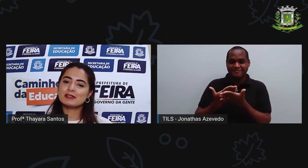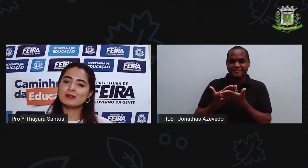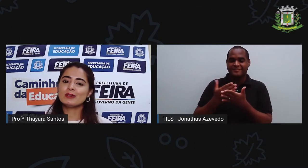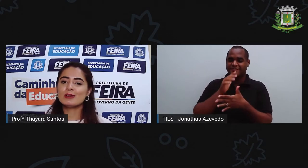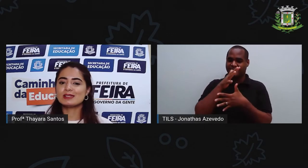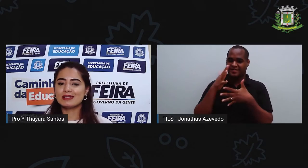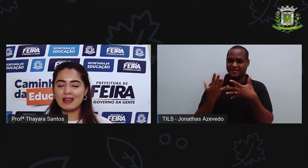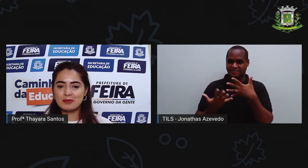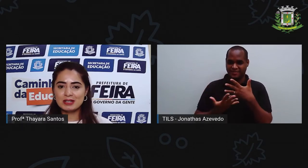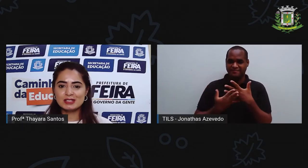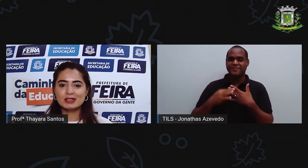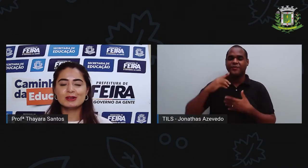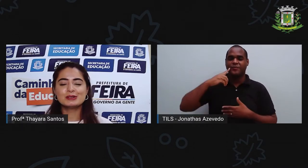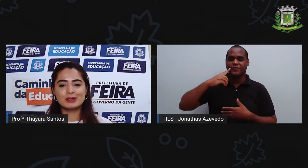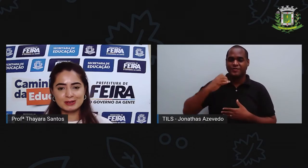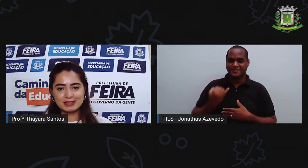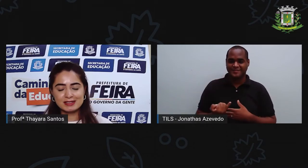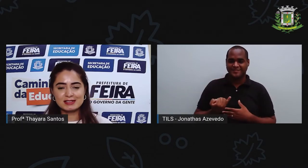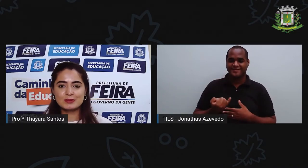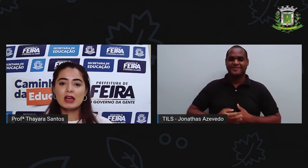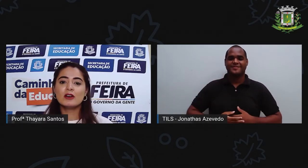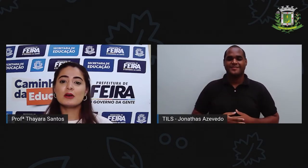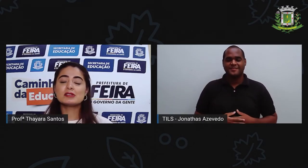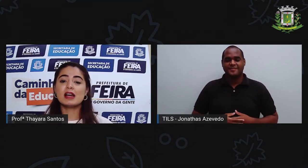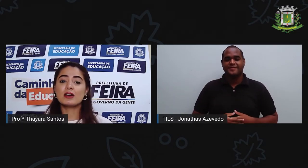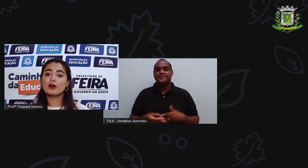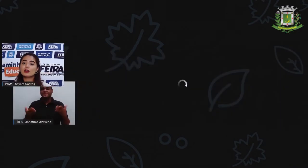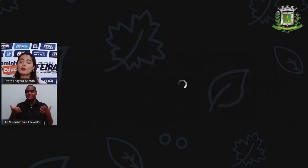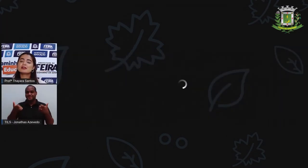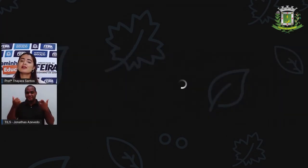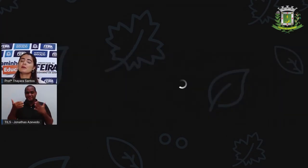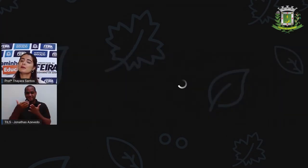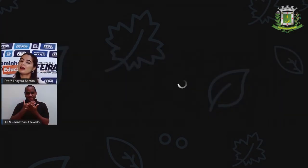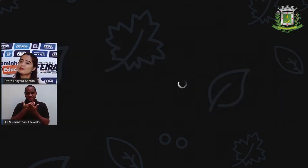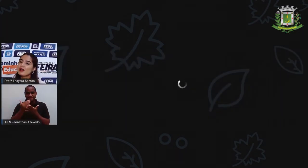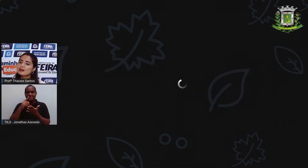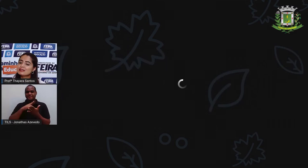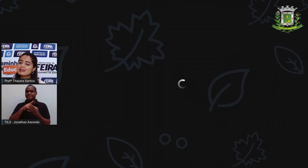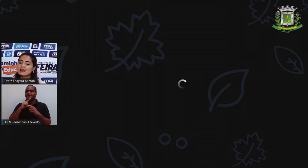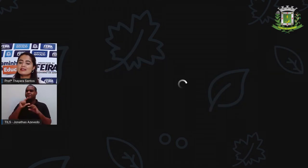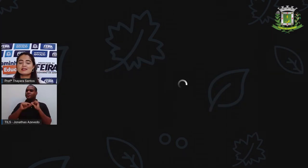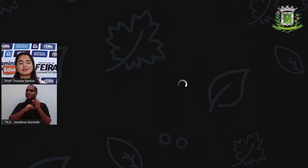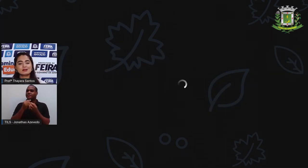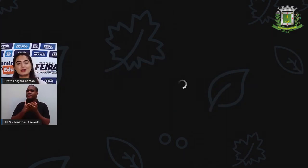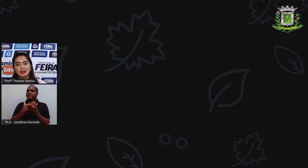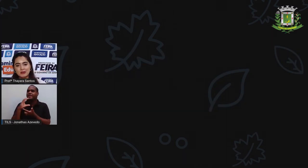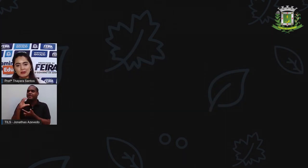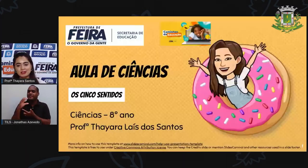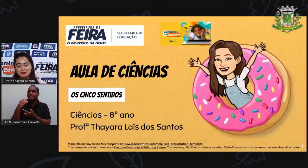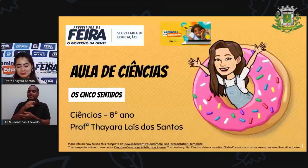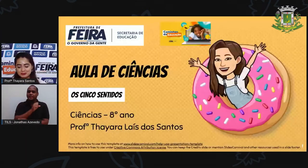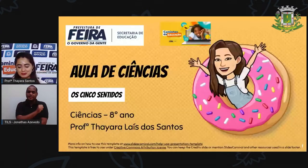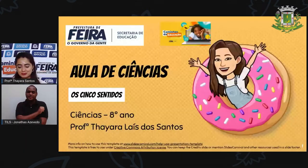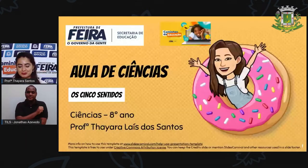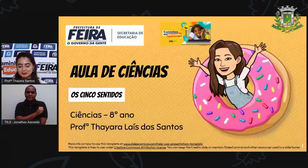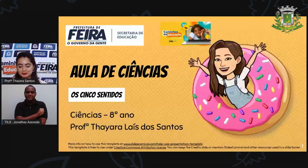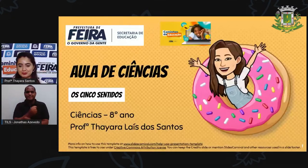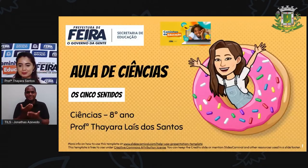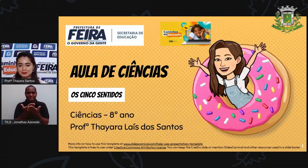a participação do nosso intérprete, o Jônatas. Vamos lá agora começar mais uma aula de ciências do oitavo ano.